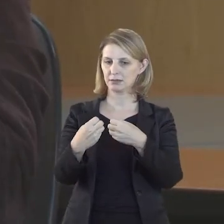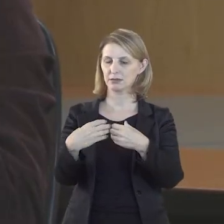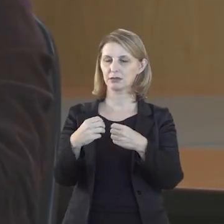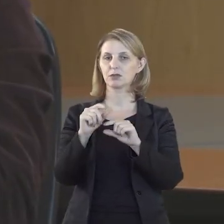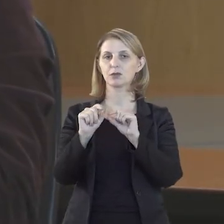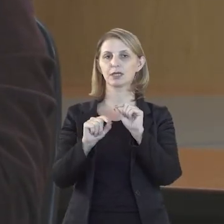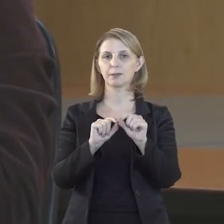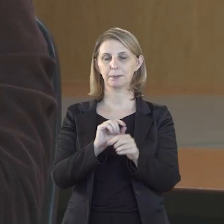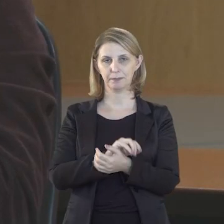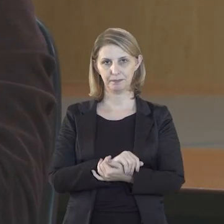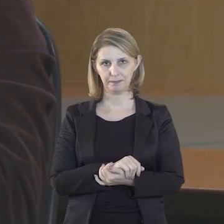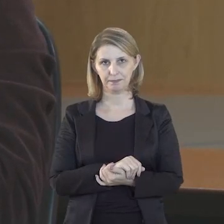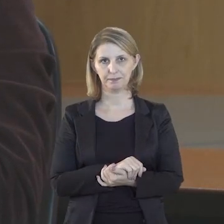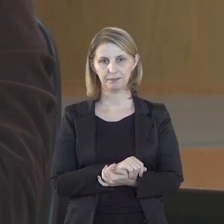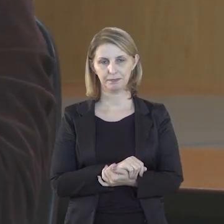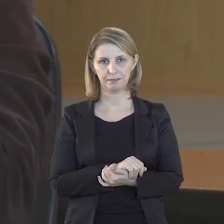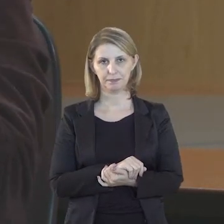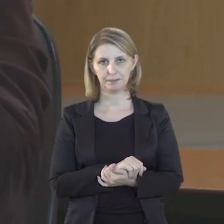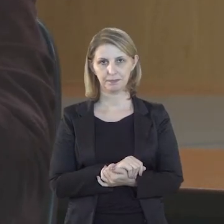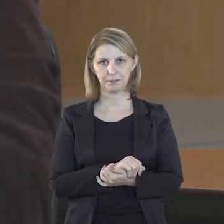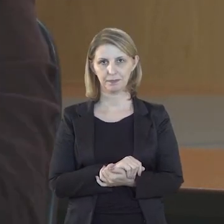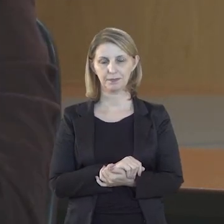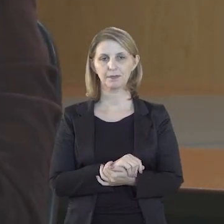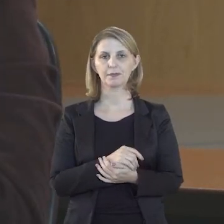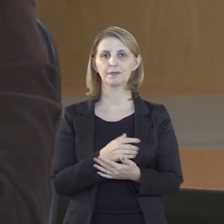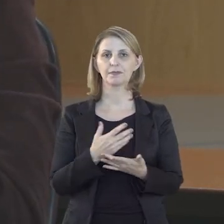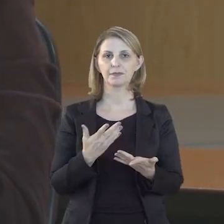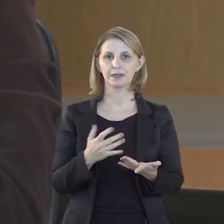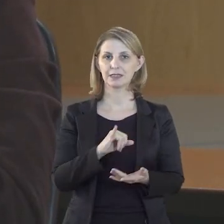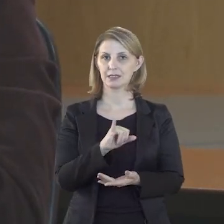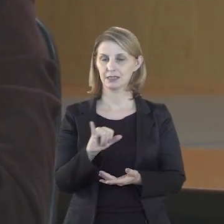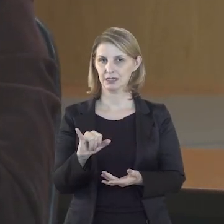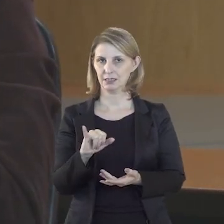negamos a realidade. Mas ela também nos ensina.